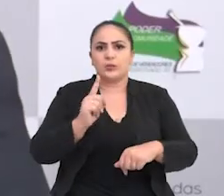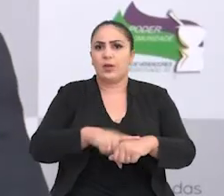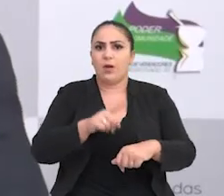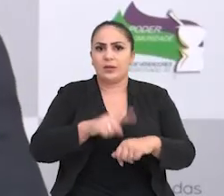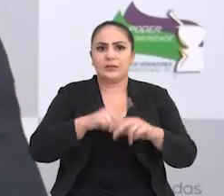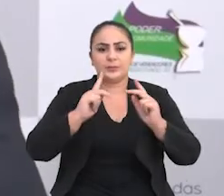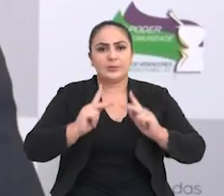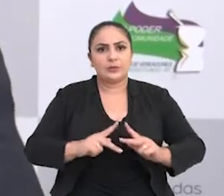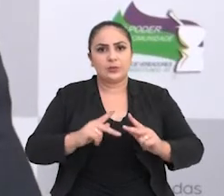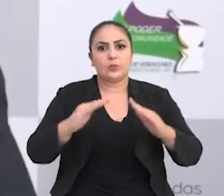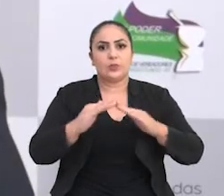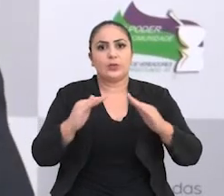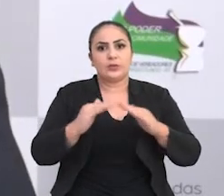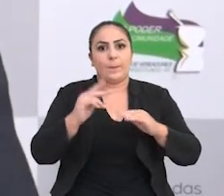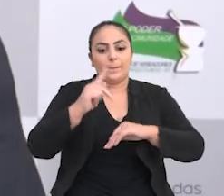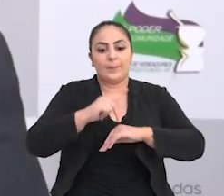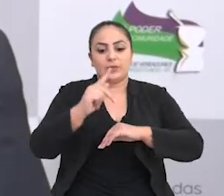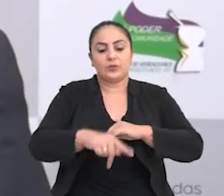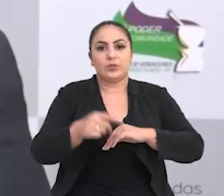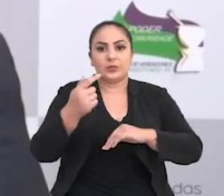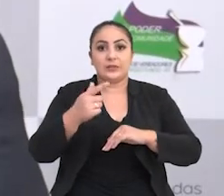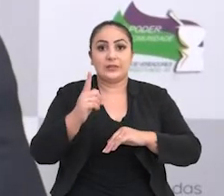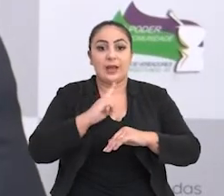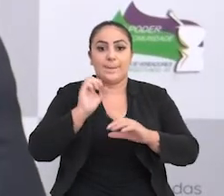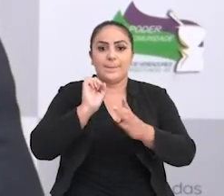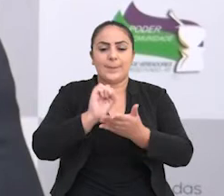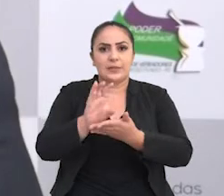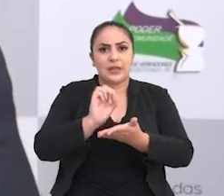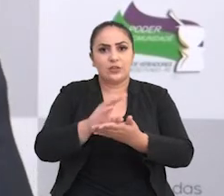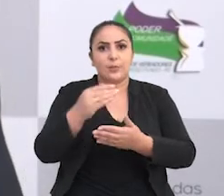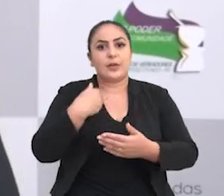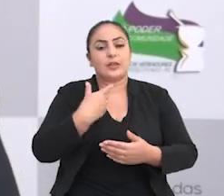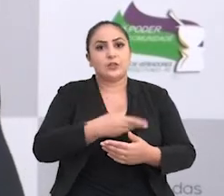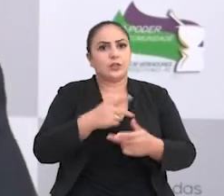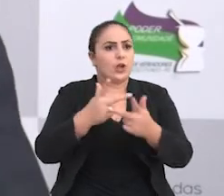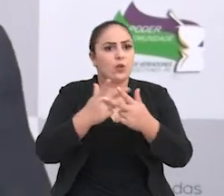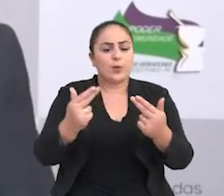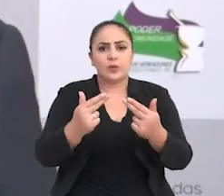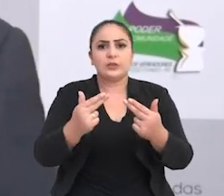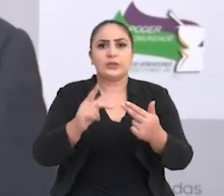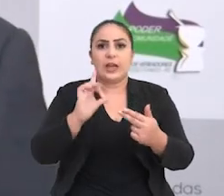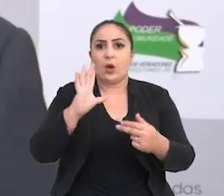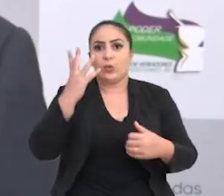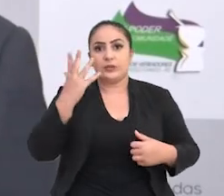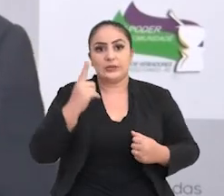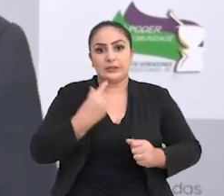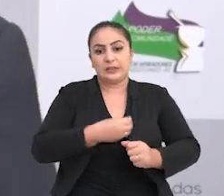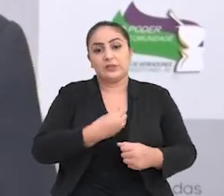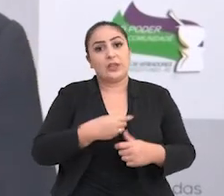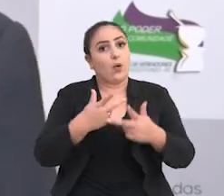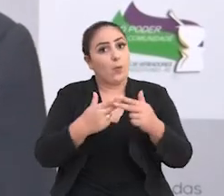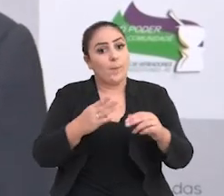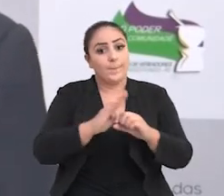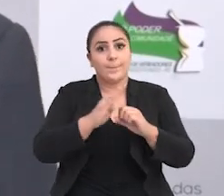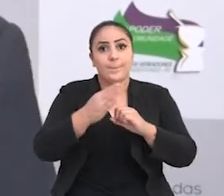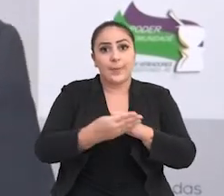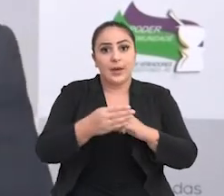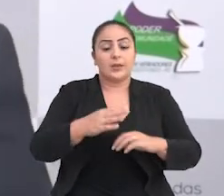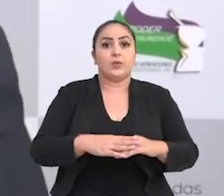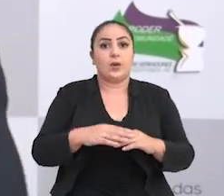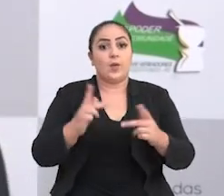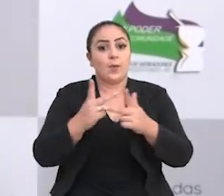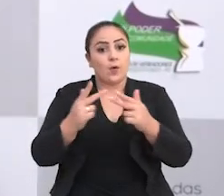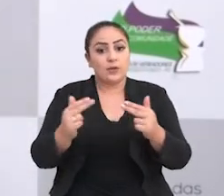hora as pessoas, os moradores de Passo Fundo estão mandando mensagem para nós de alguma coisa que aconteça em algum